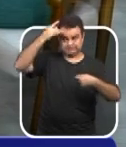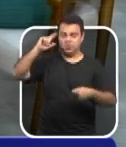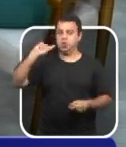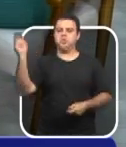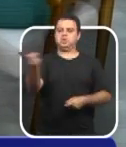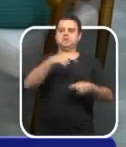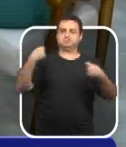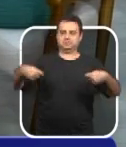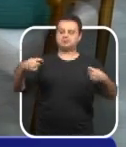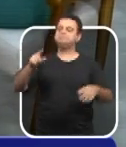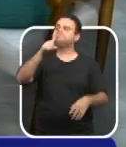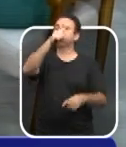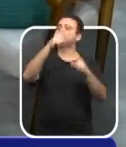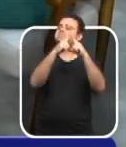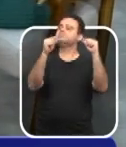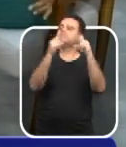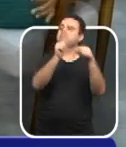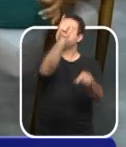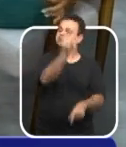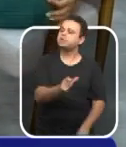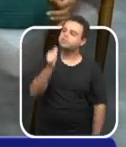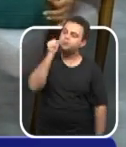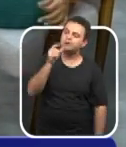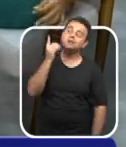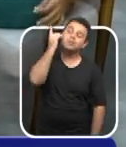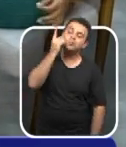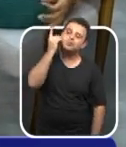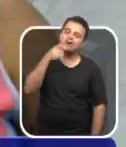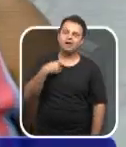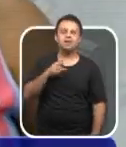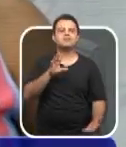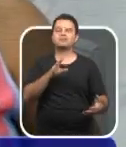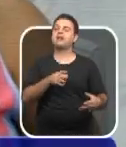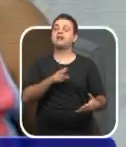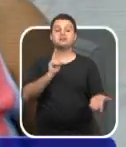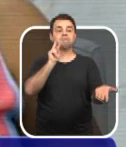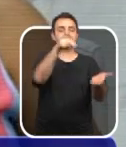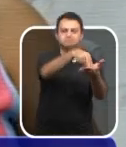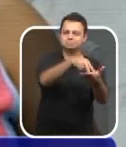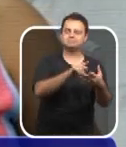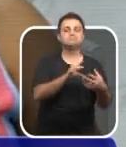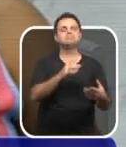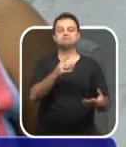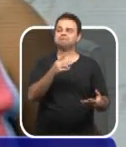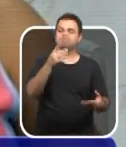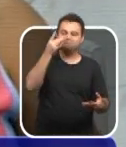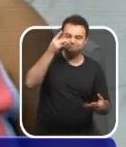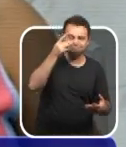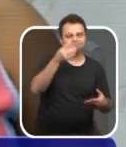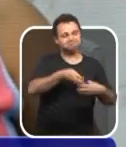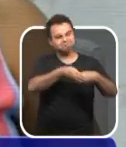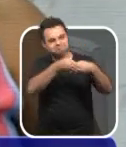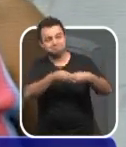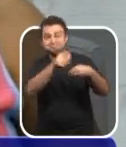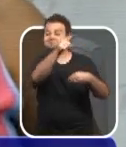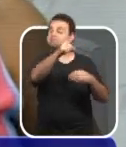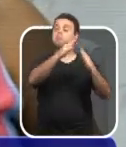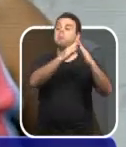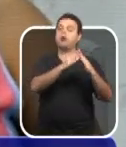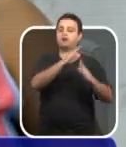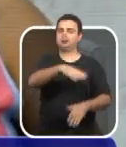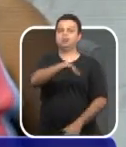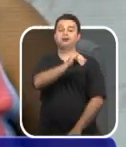deputada, eu gosto muito, tive o prazer de conhecer ela pessoalmente, Soraya, ela é do Rio de Janeiro, e